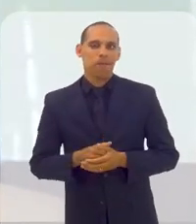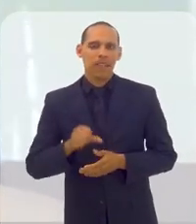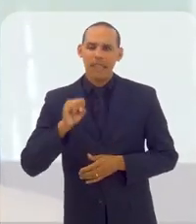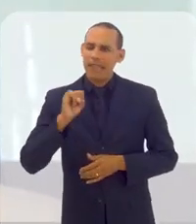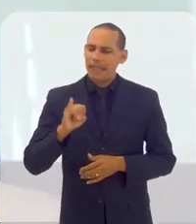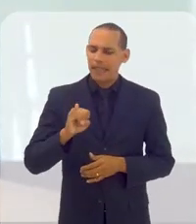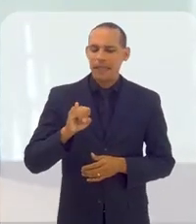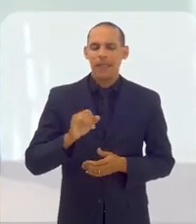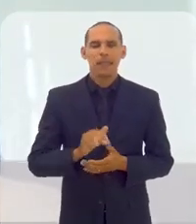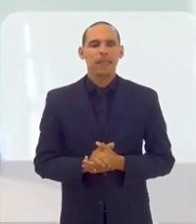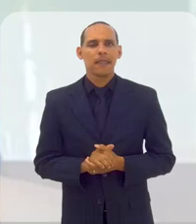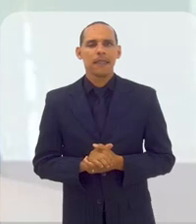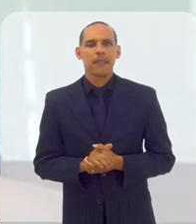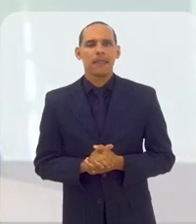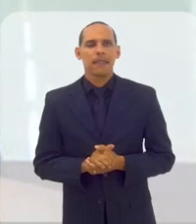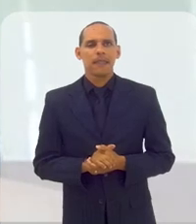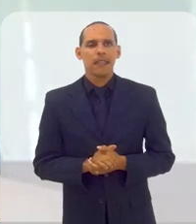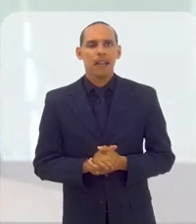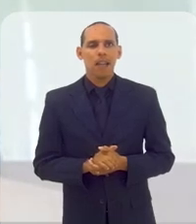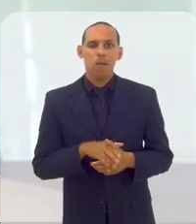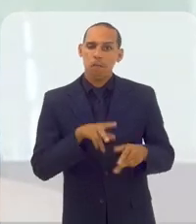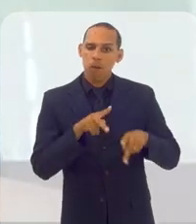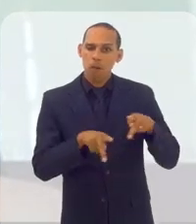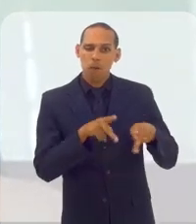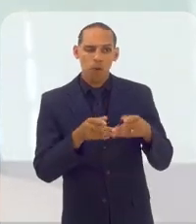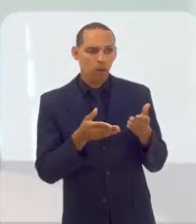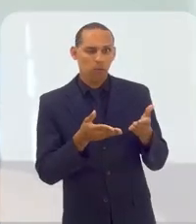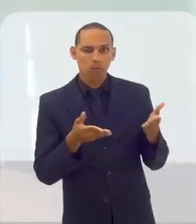uma uma população